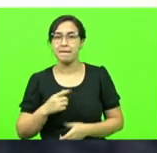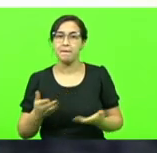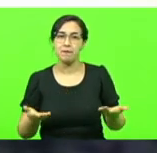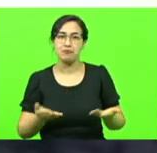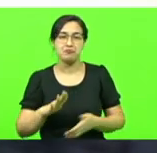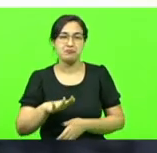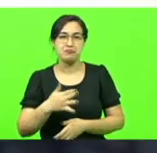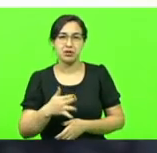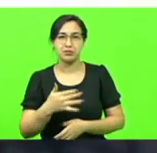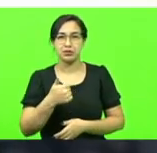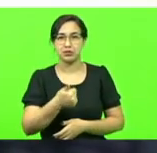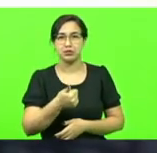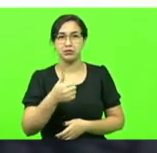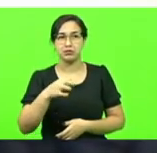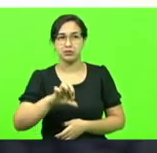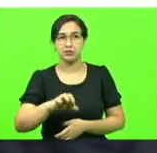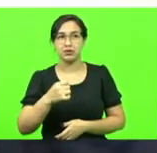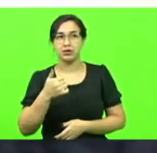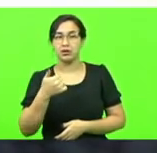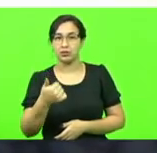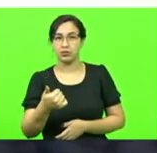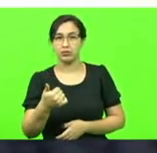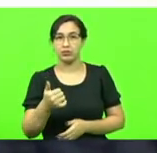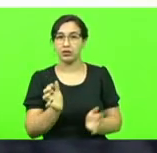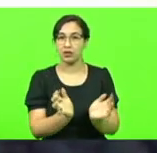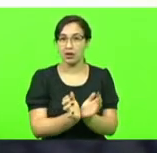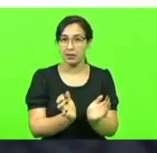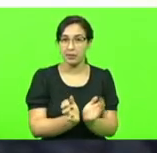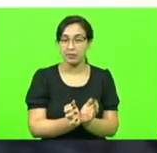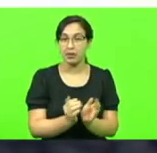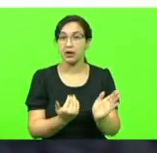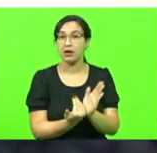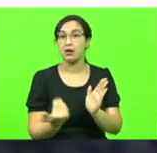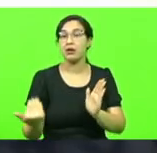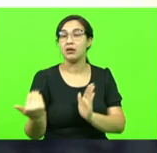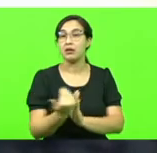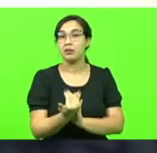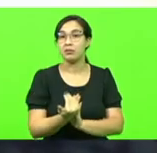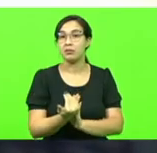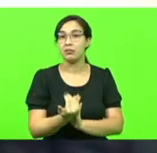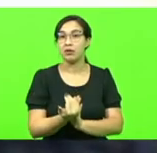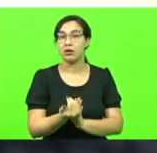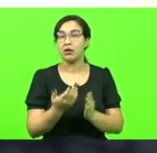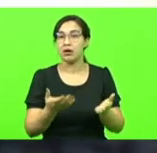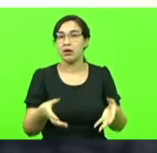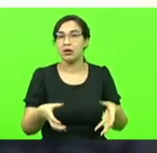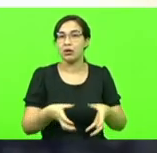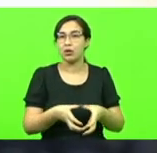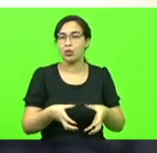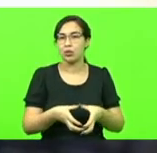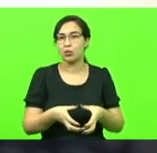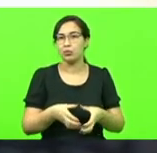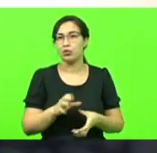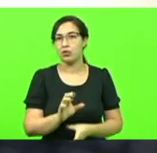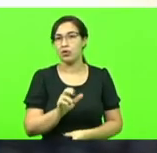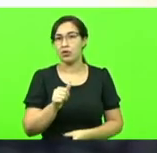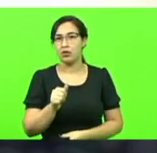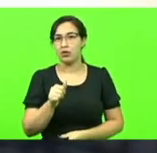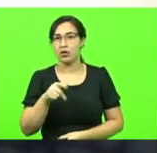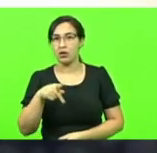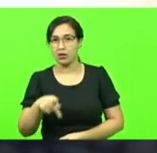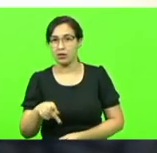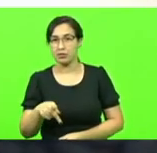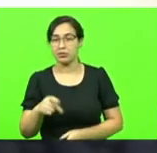Catarina, 191 APAES e mais uma congênere, que é o CAP Chapecó,